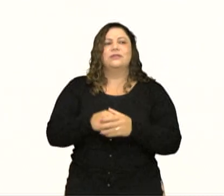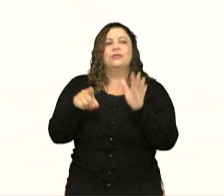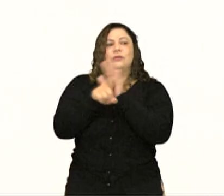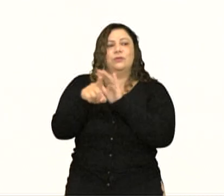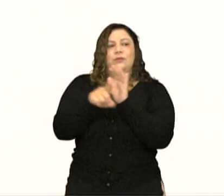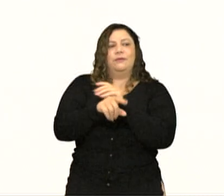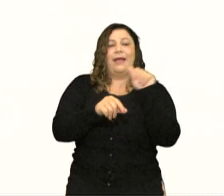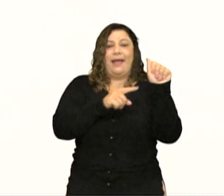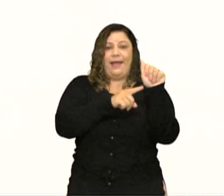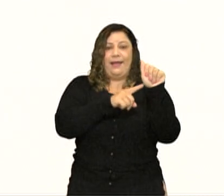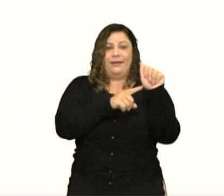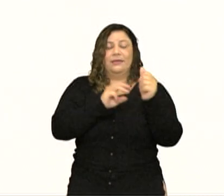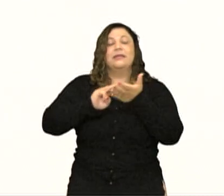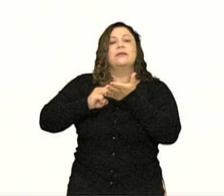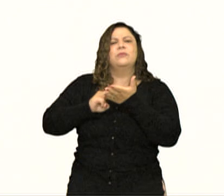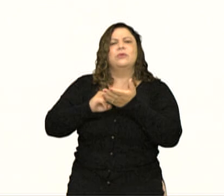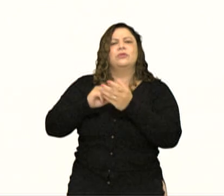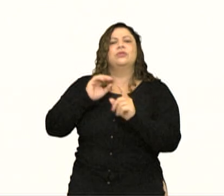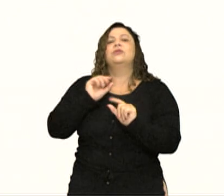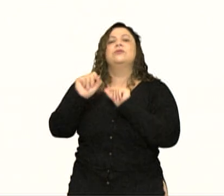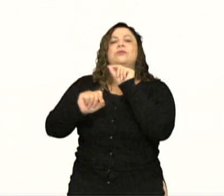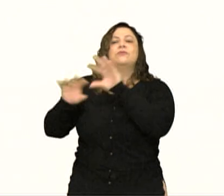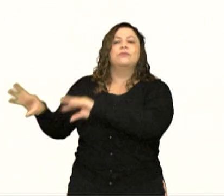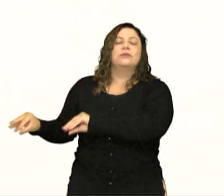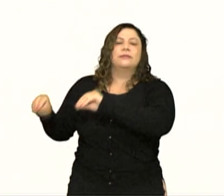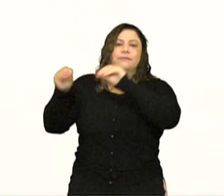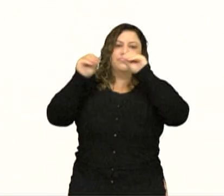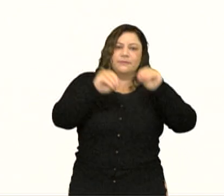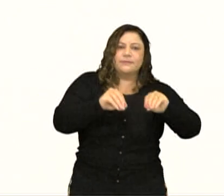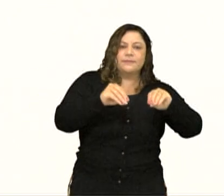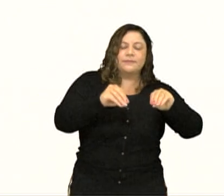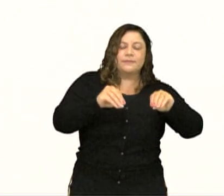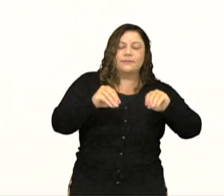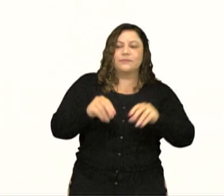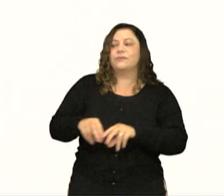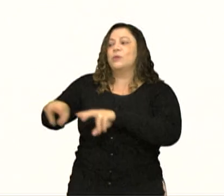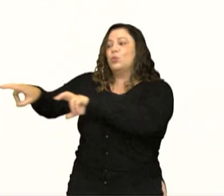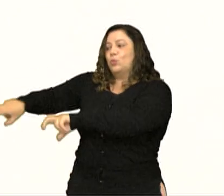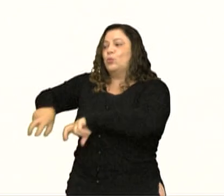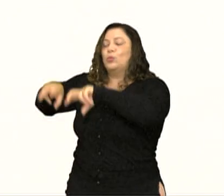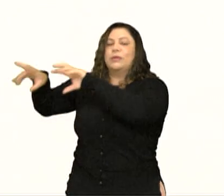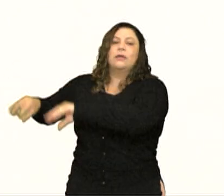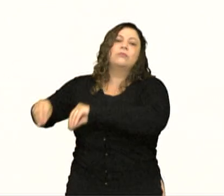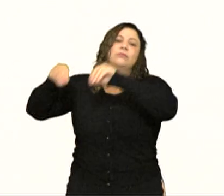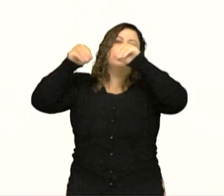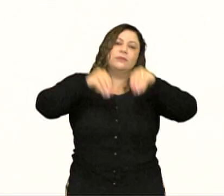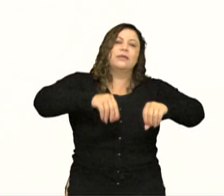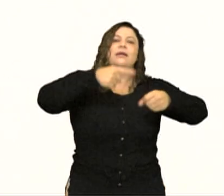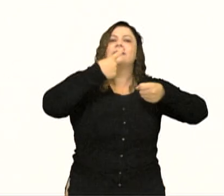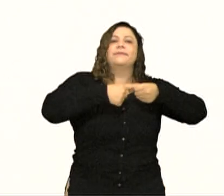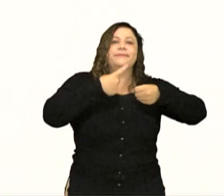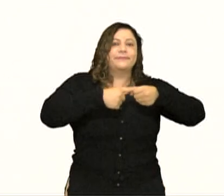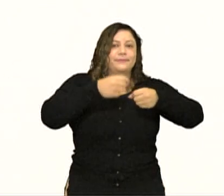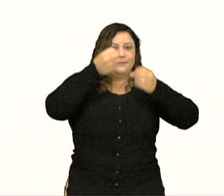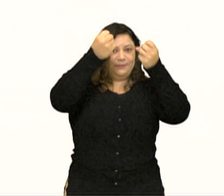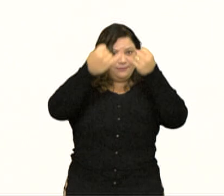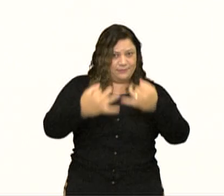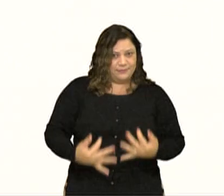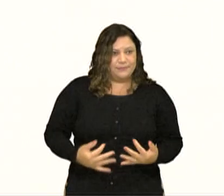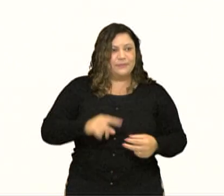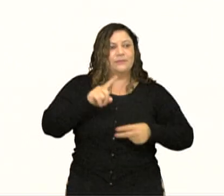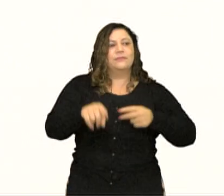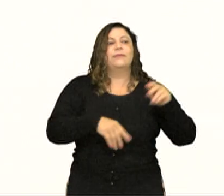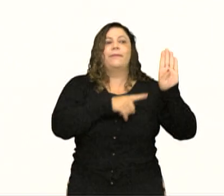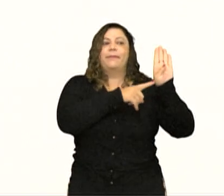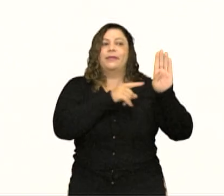campo para a cidade? Então, vocês entenderam isso? Por que as pessoas saíram do campo para a cidade? Escrevam a resposta. Que